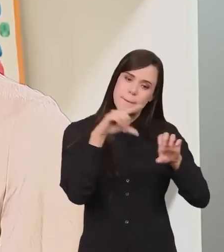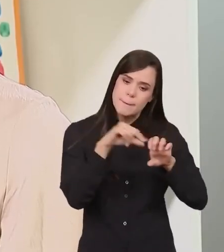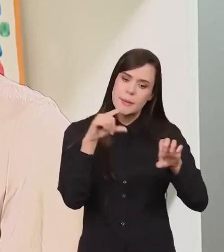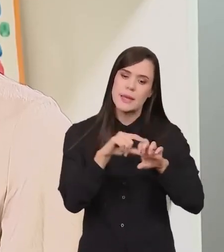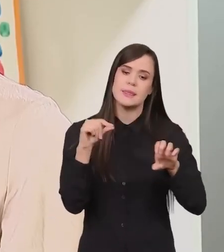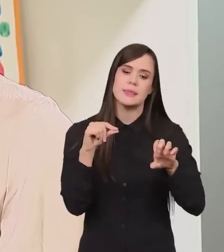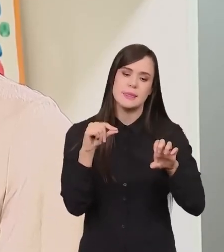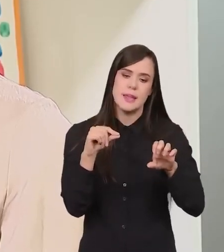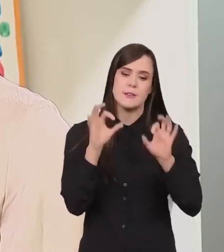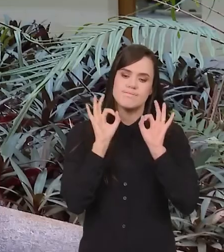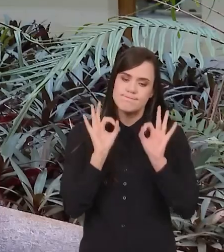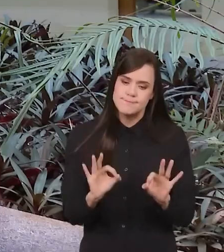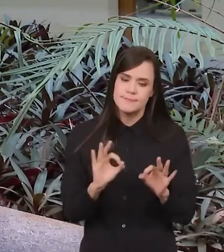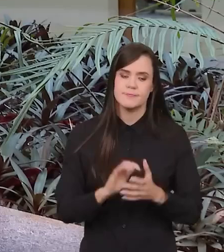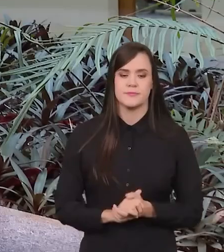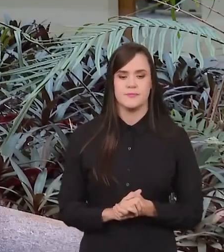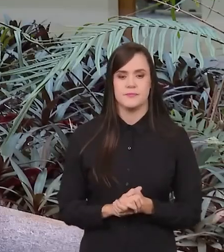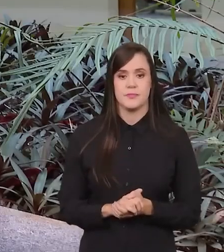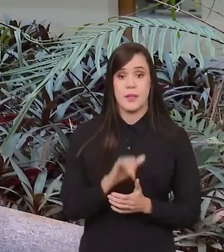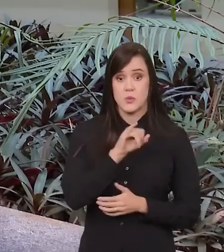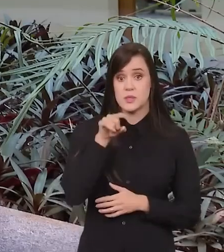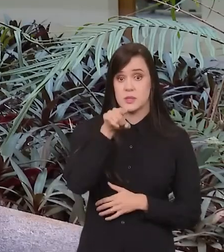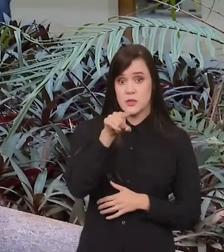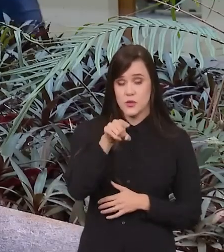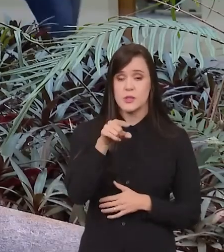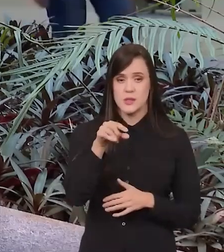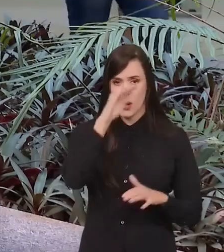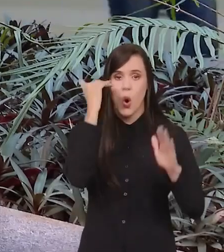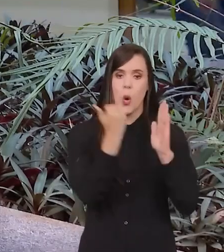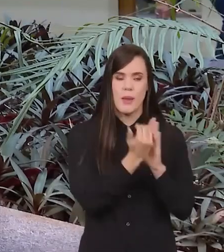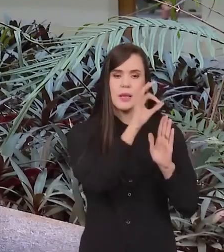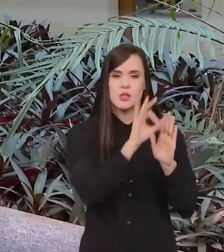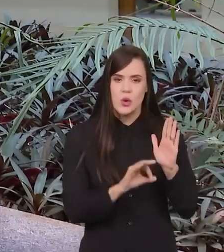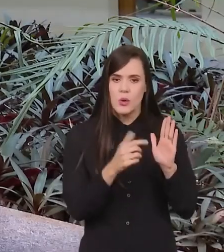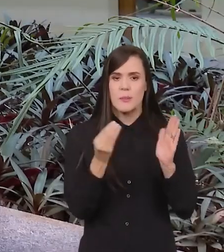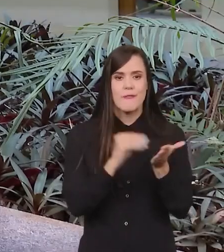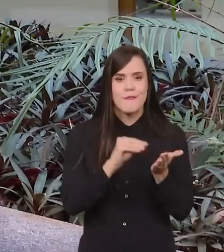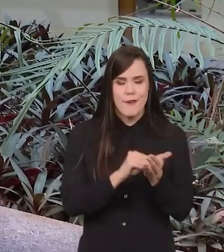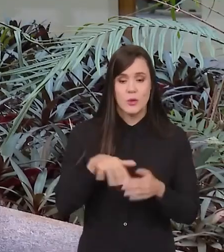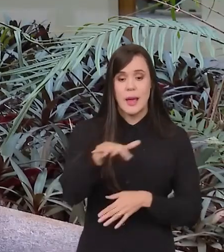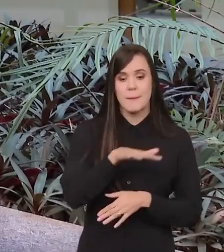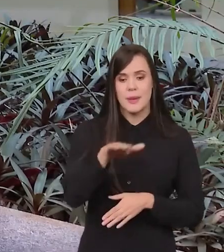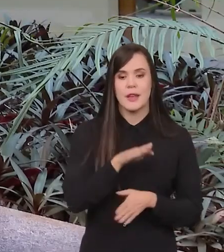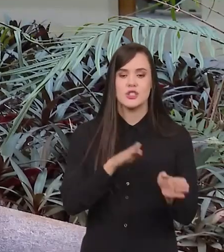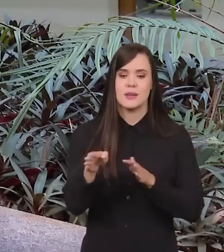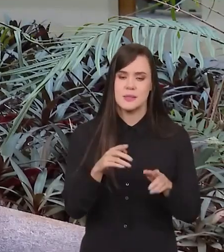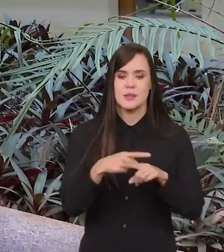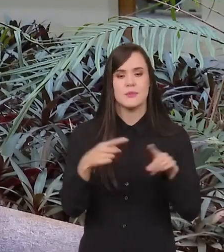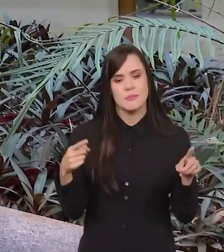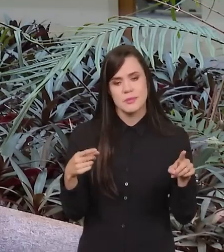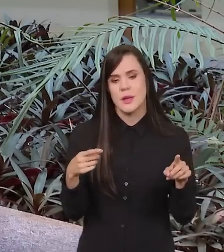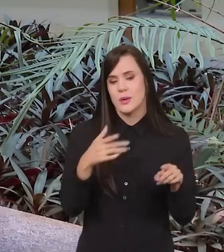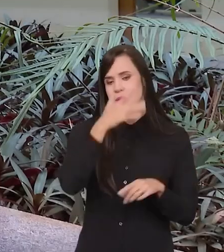forma mais efetiva. Então, se você cumpre a cota, mas não garante um ambiente de trabalho acessível, por óbvio, essa pessoa não vai